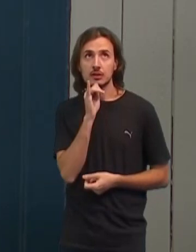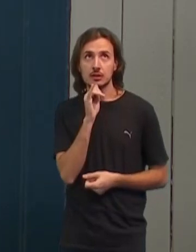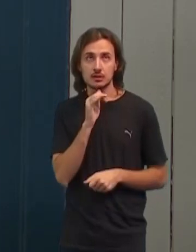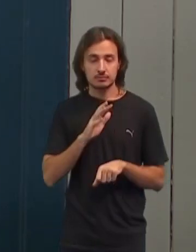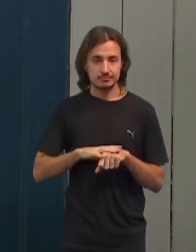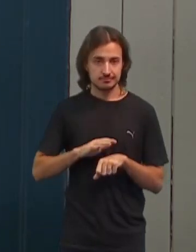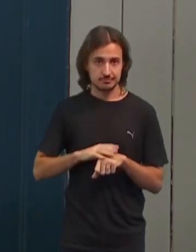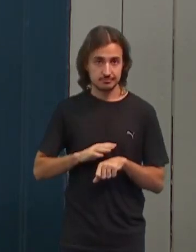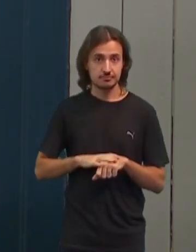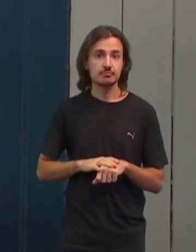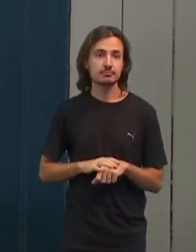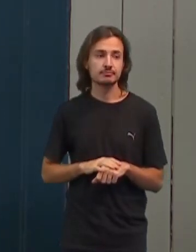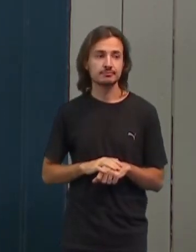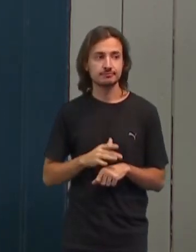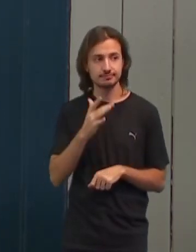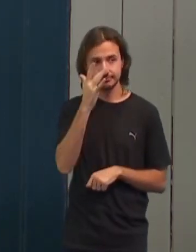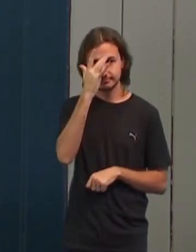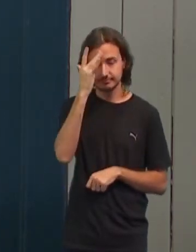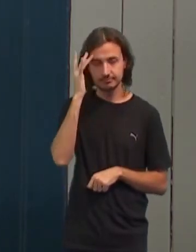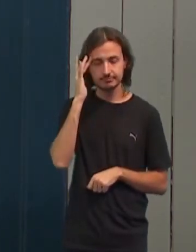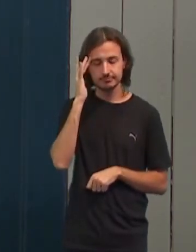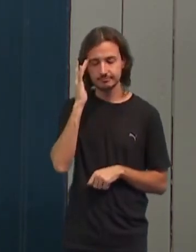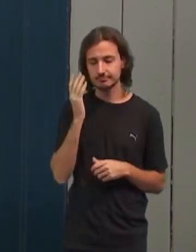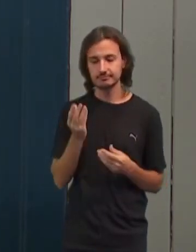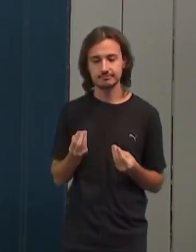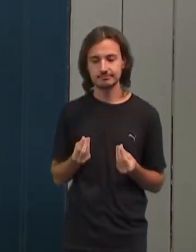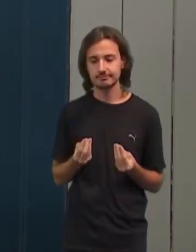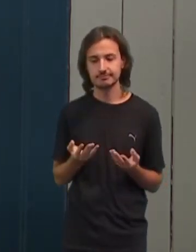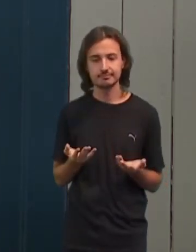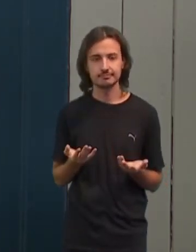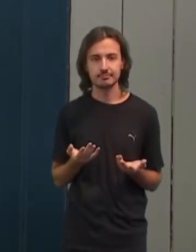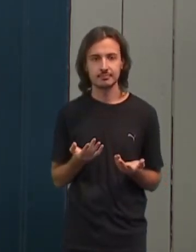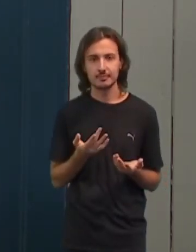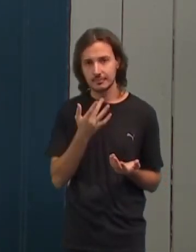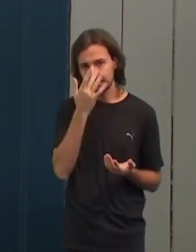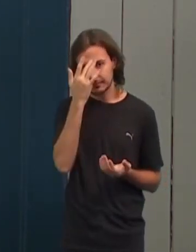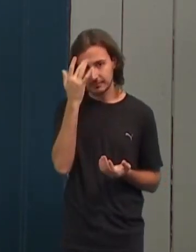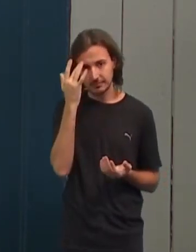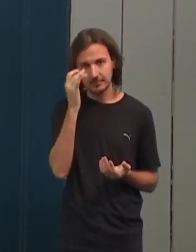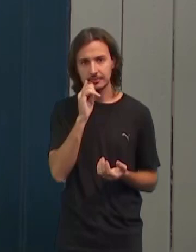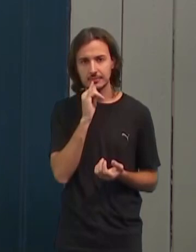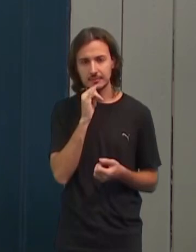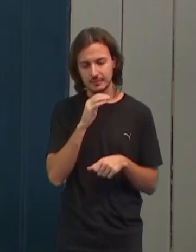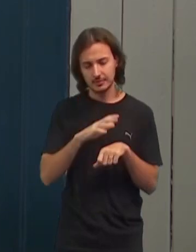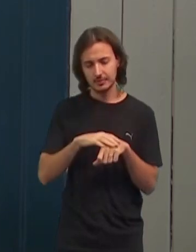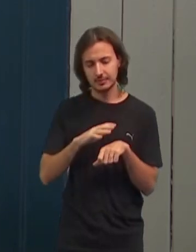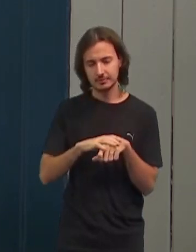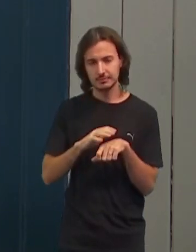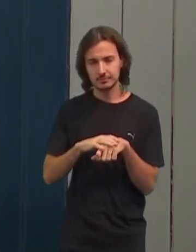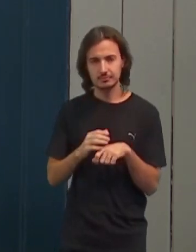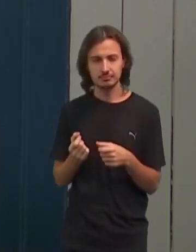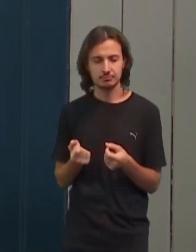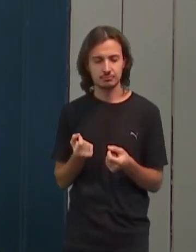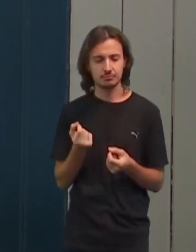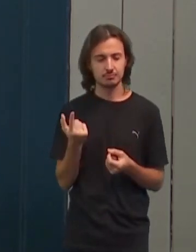pessoas, às vezes, era o único caso, né, são doenças raras.